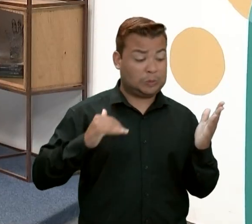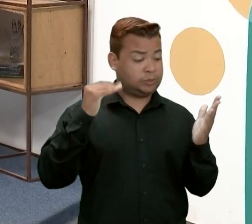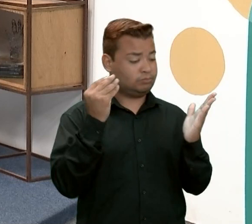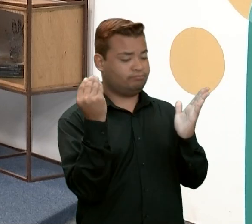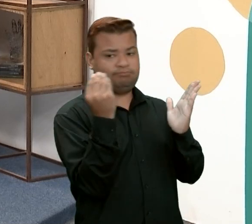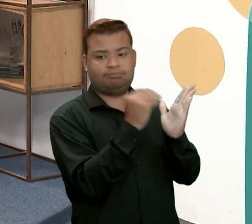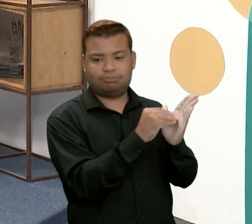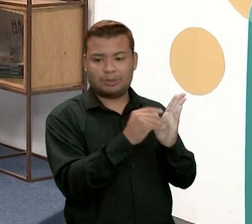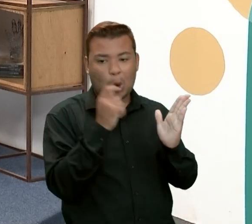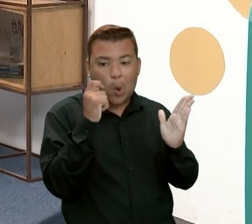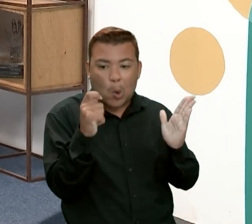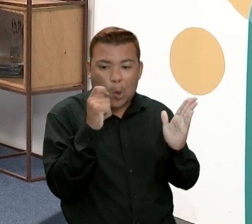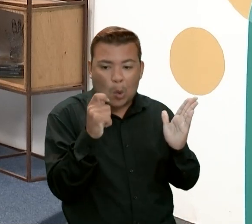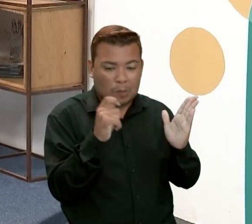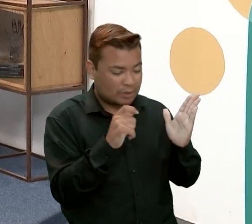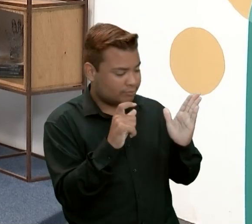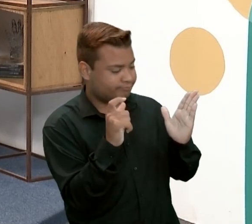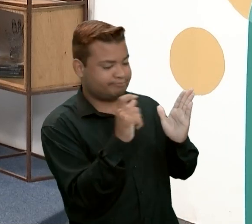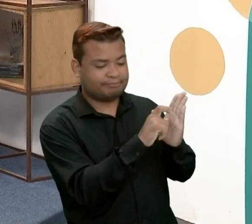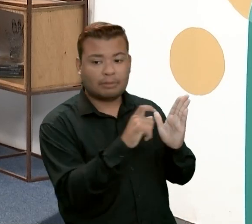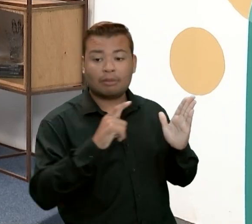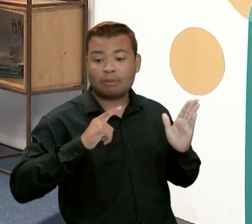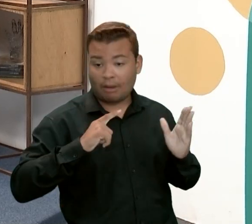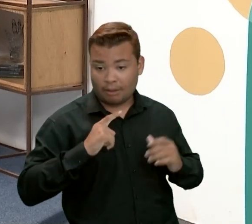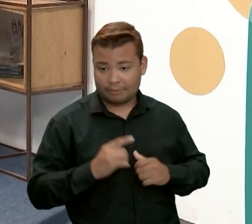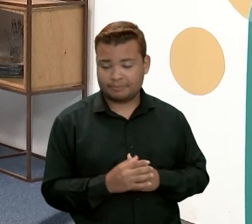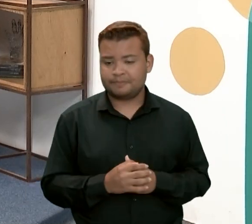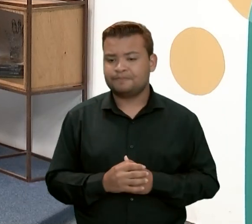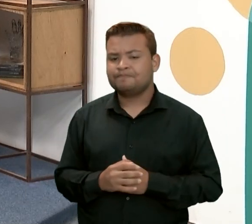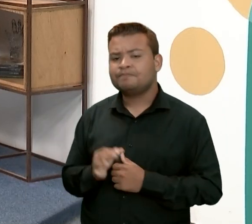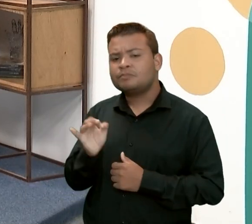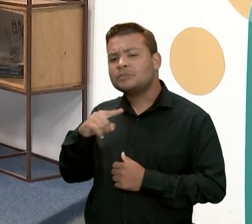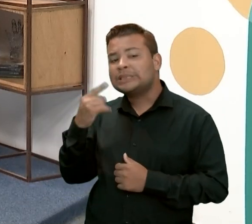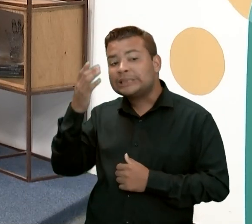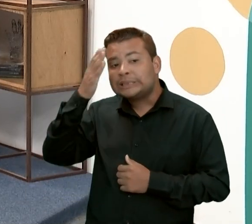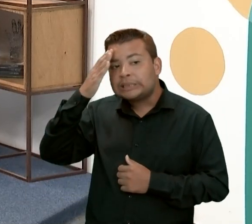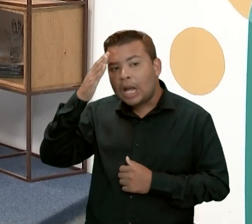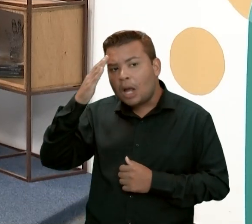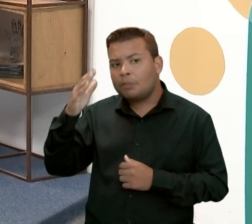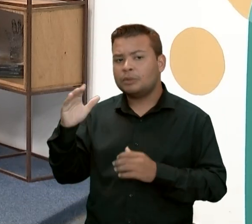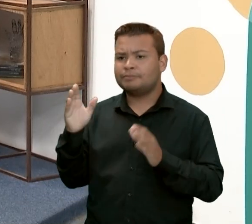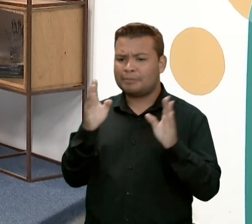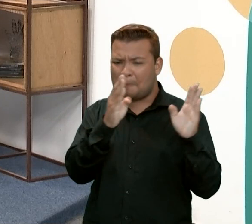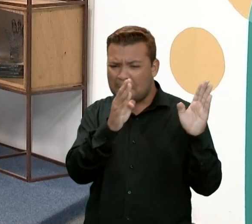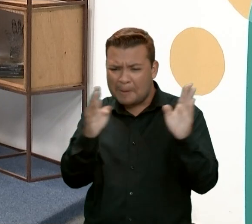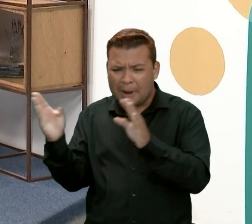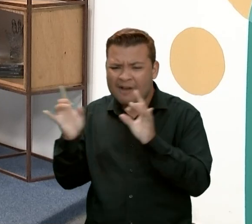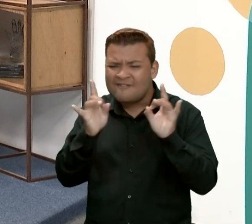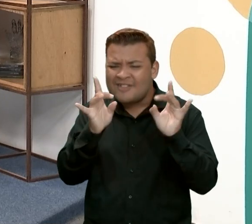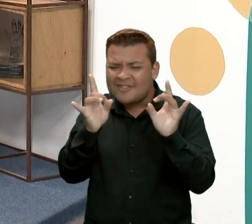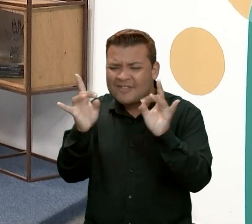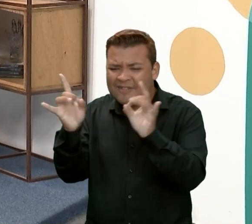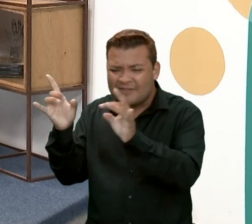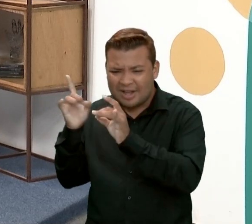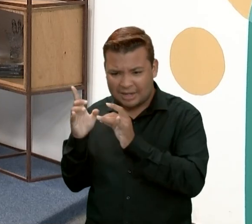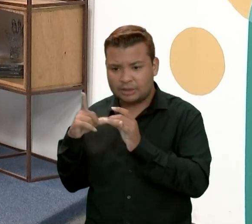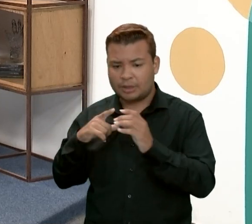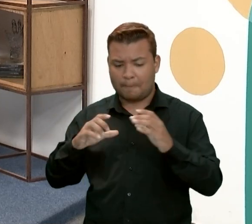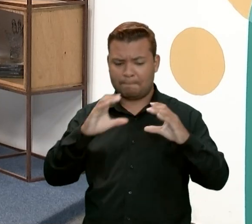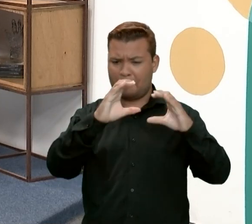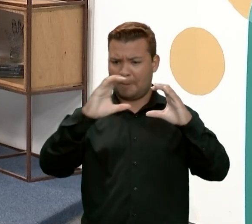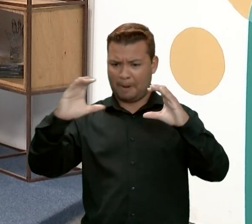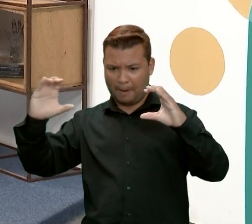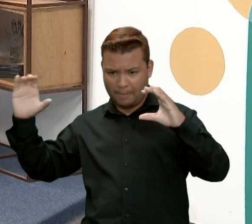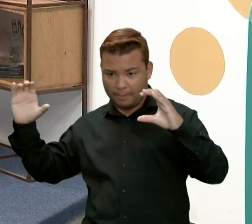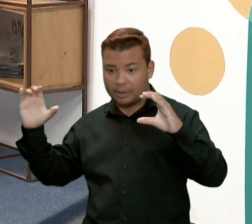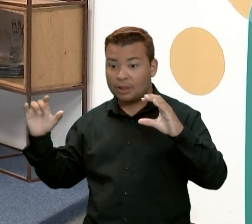Tânia, a gente sabe que alimentos que estão ali nas prateleiras facilitam muito a vida das pessoas hoje em dia. E por conta